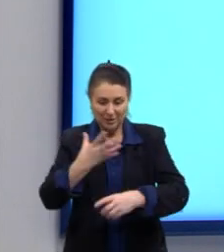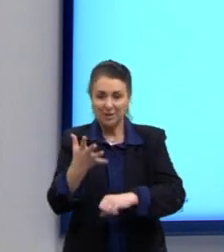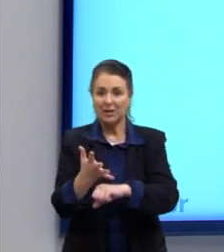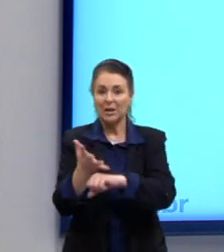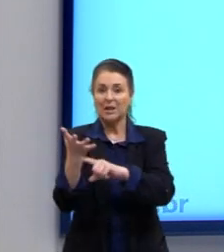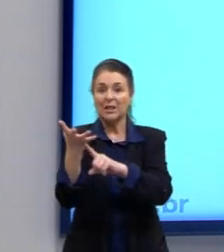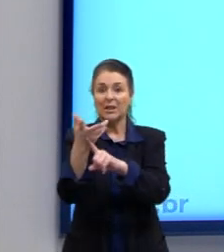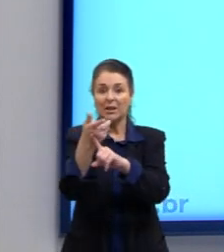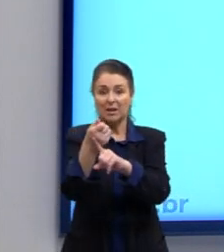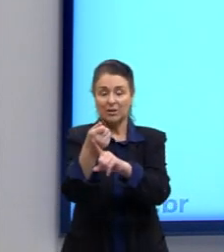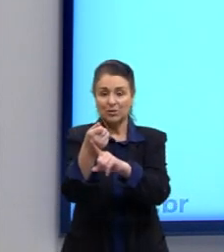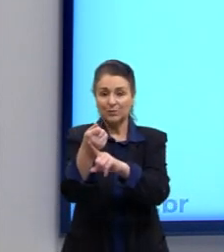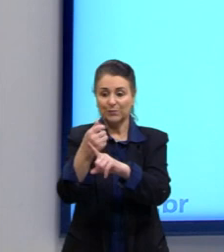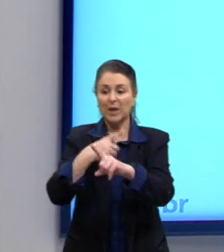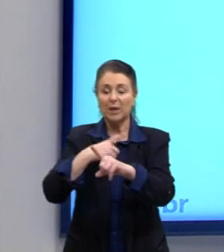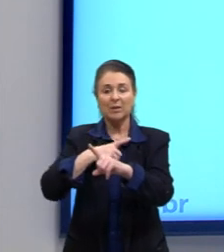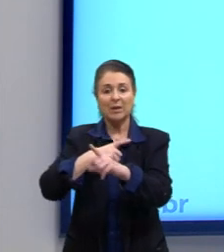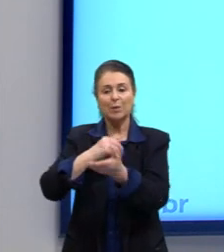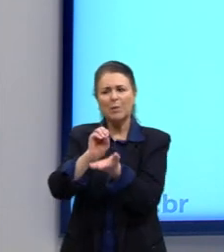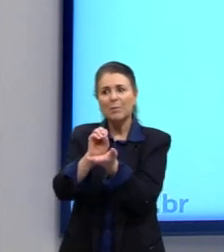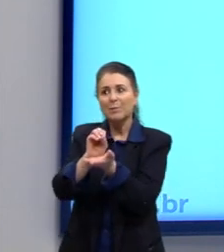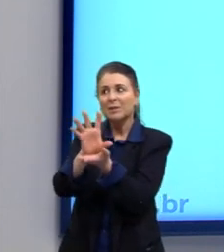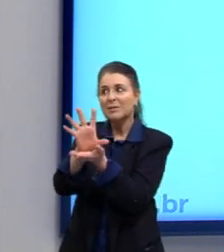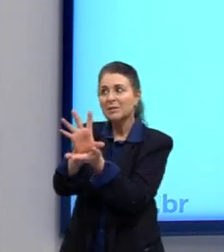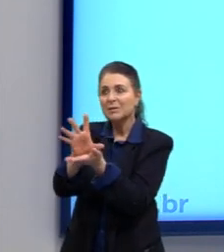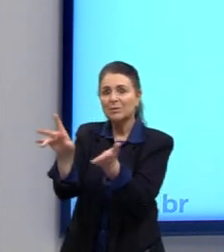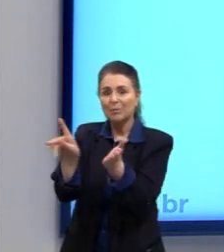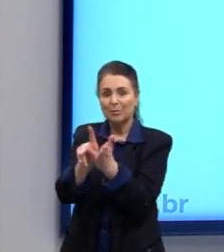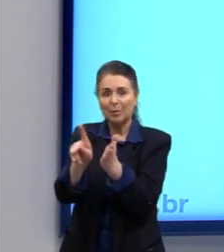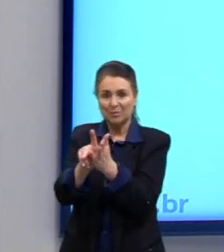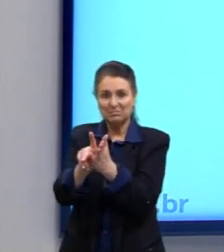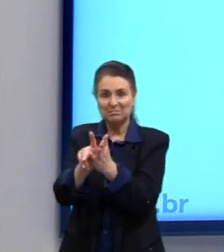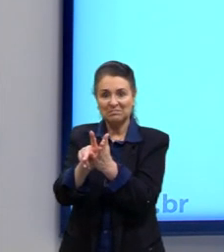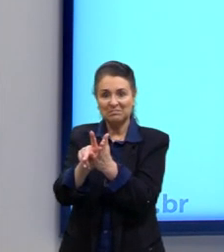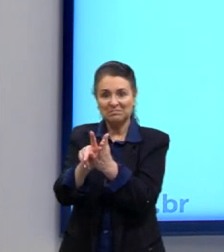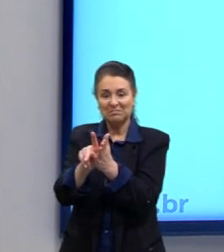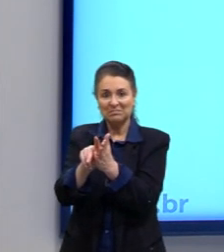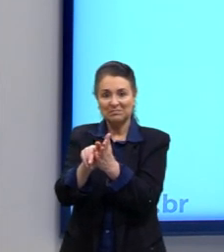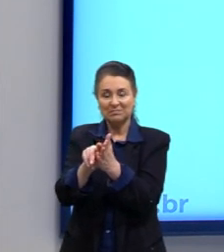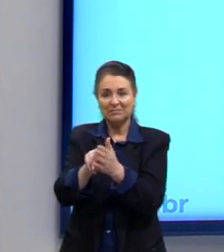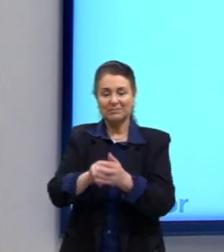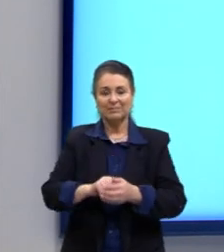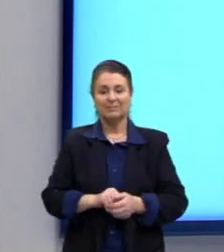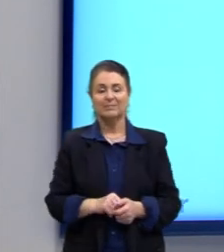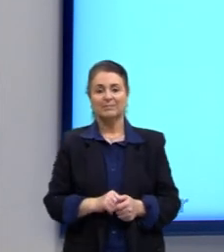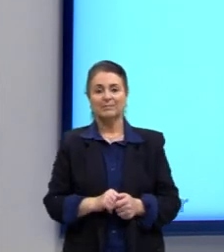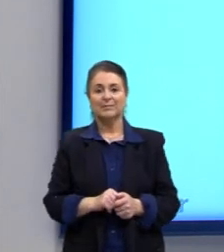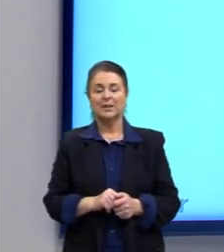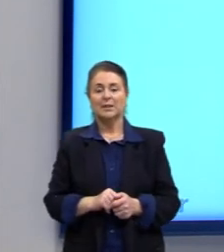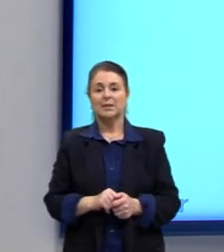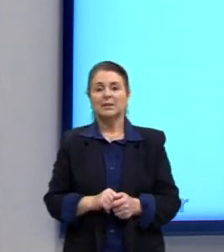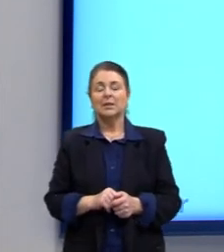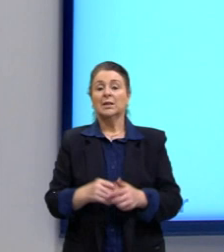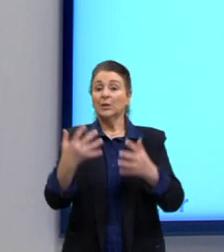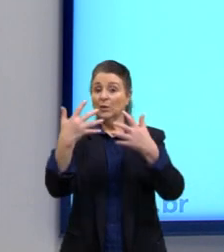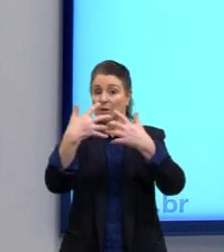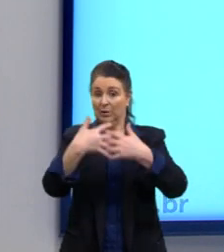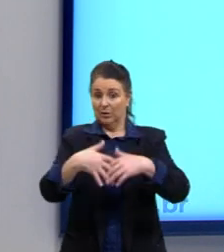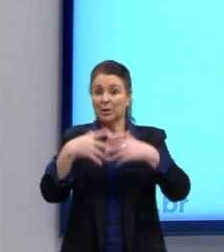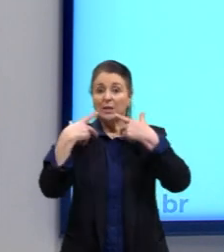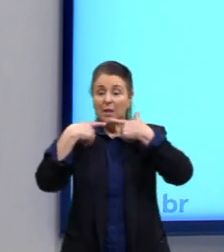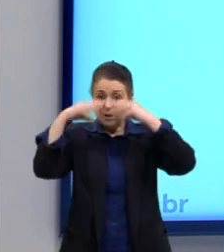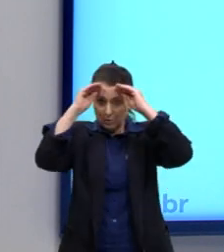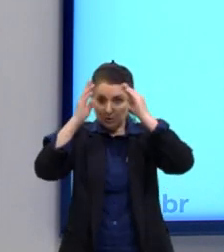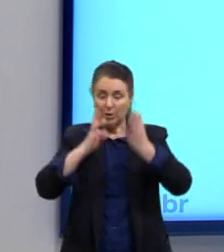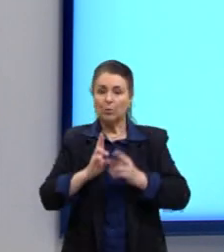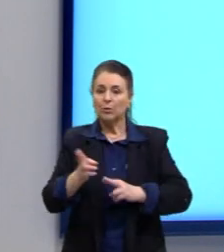ela contém a sua mensagem em si mesma ela se explica por si própria ainda as funções da linguagem né